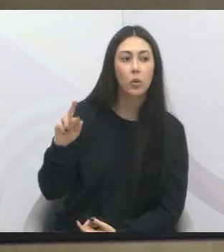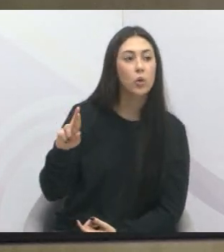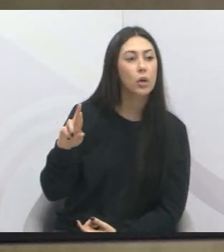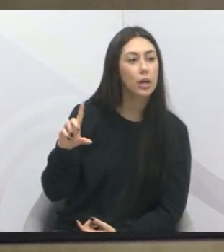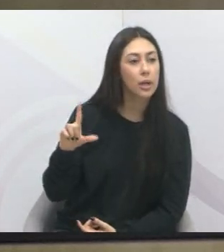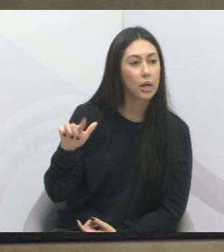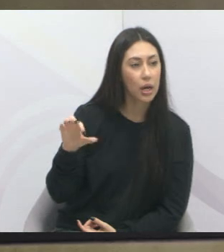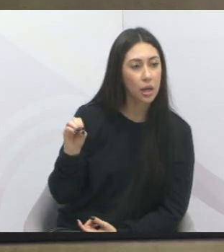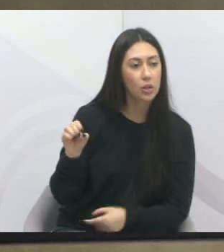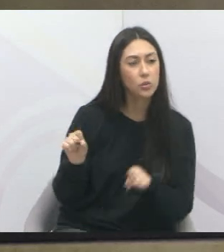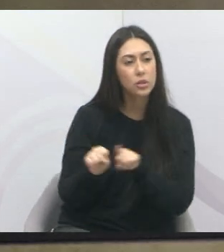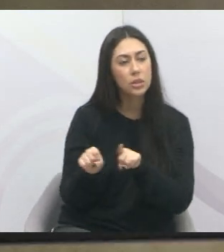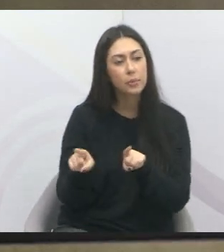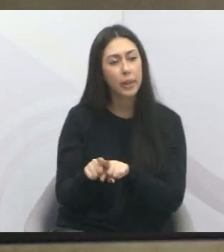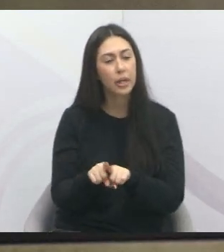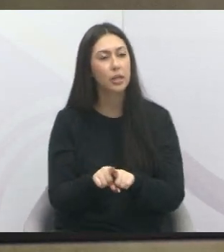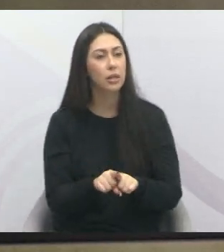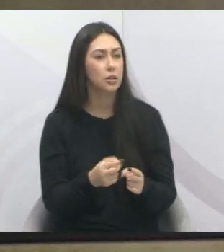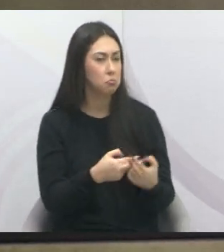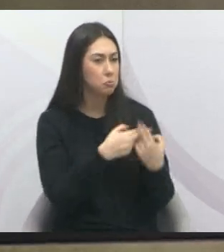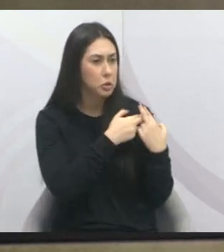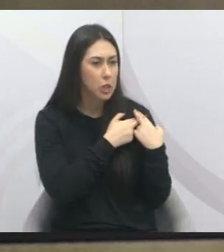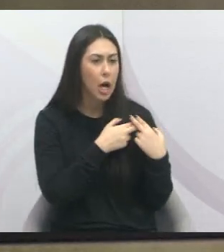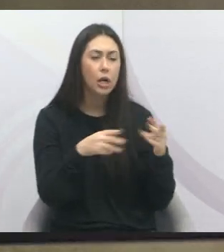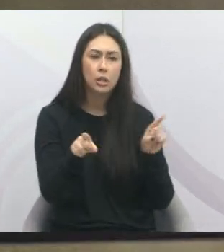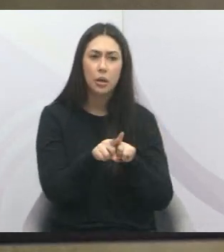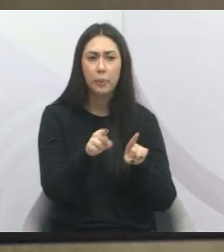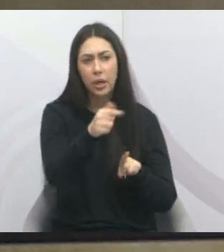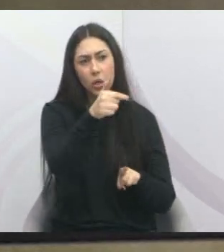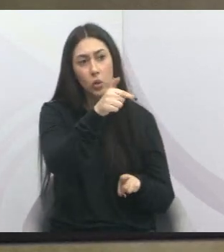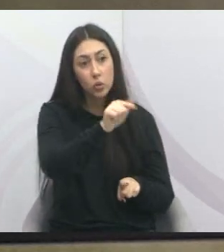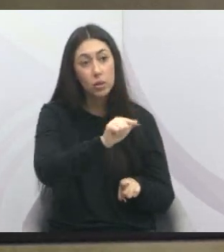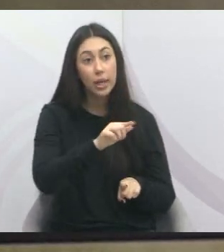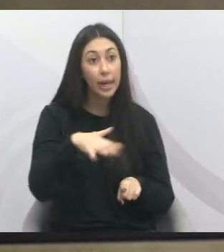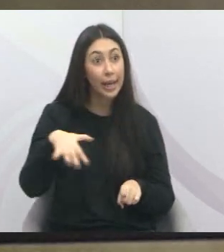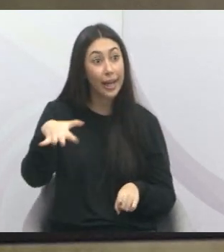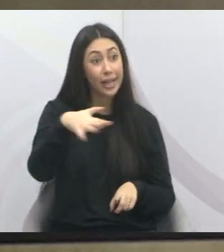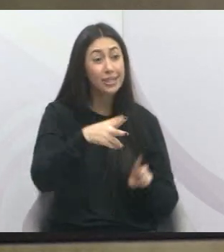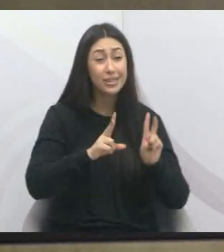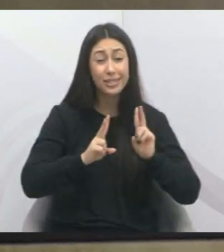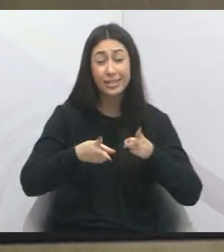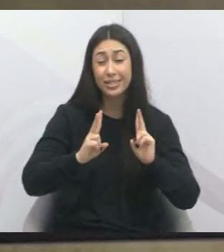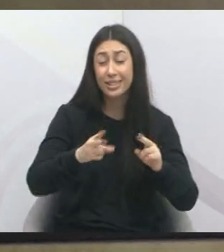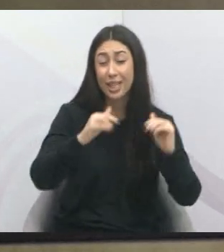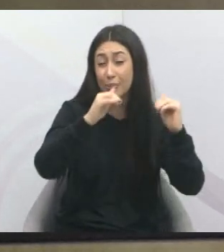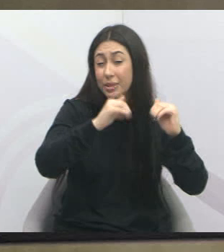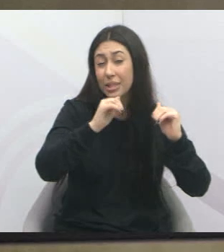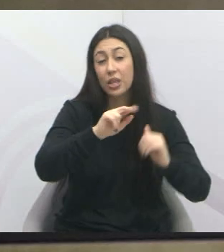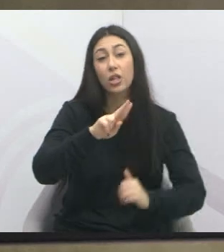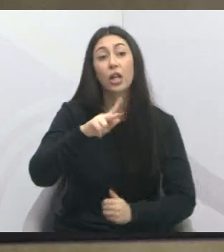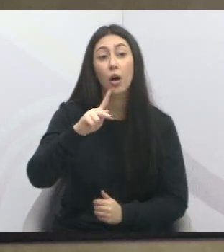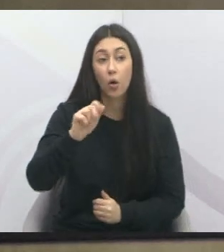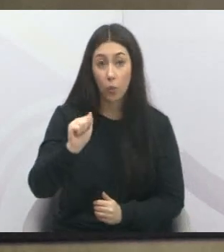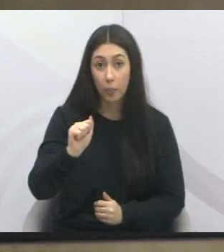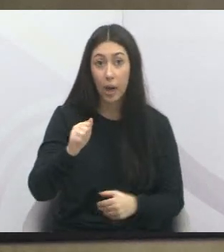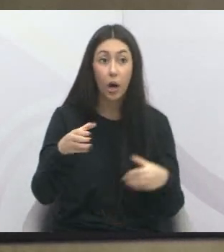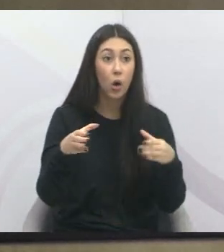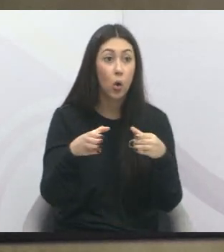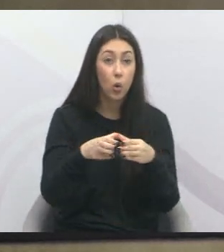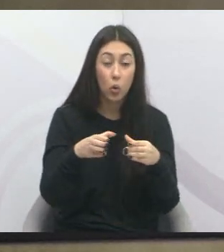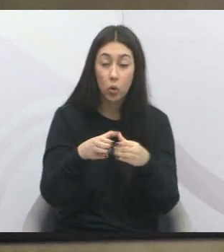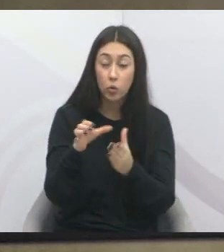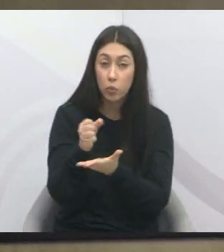a gerente dele, mais a outra gerente, está sempre dentro da UPA. A equipe da